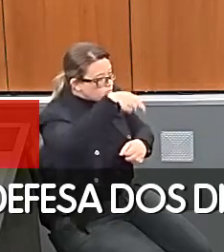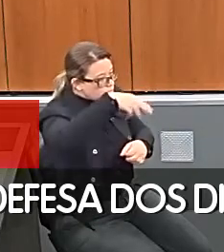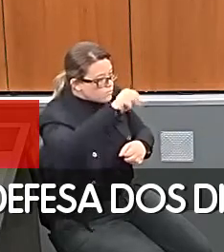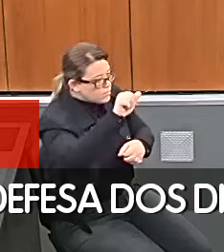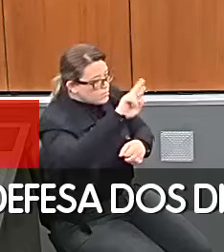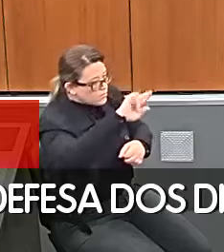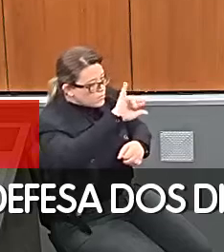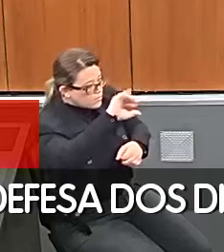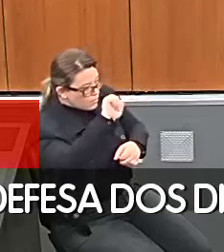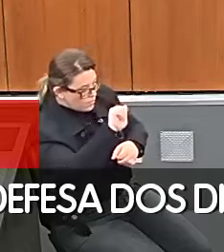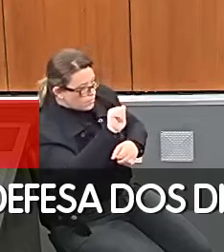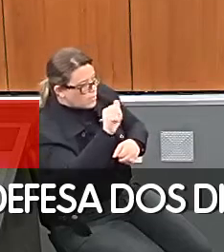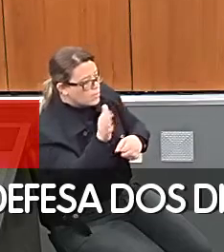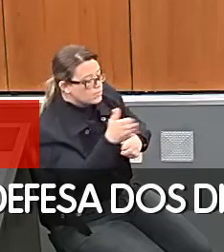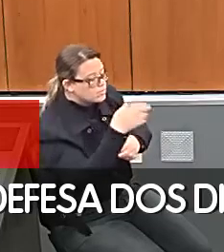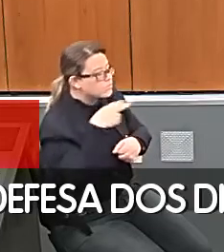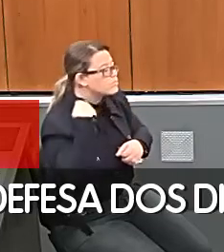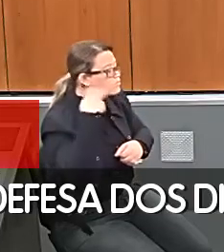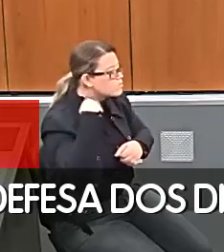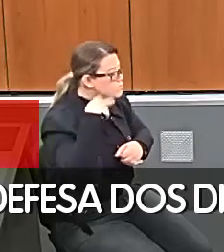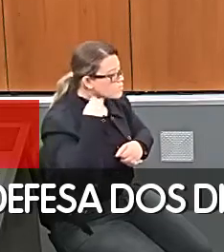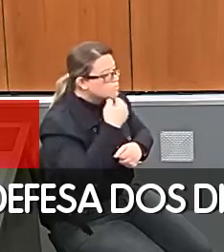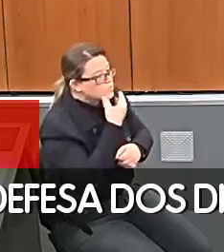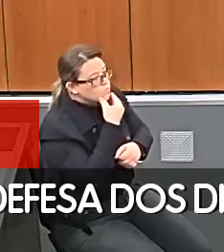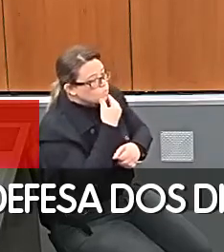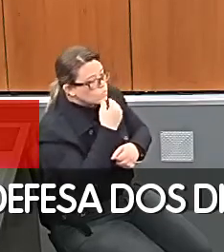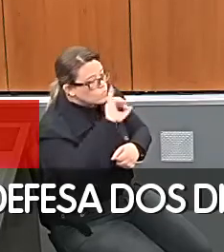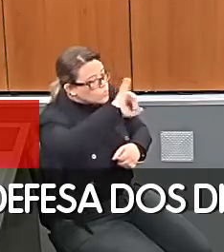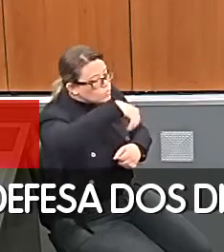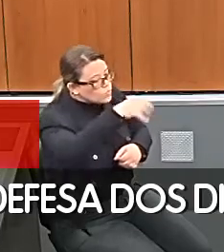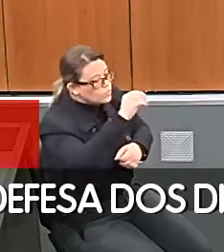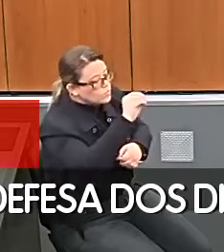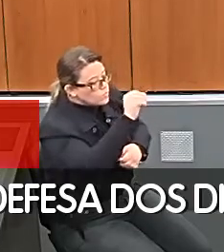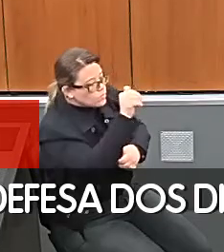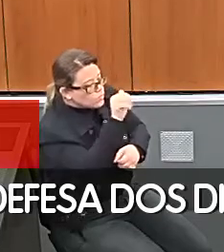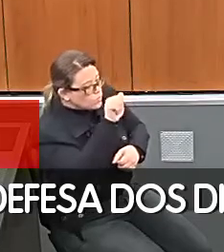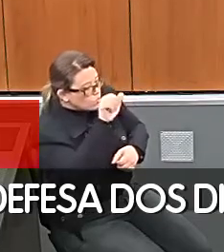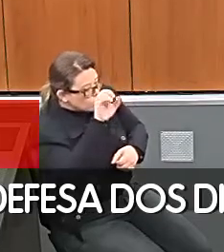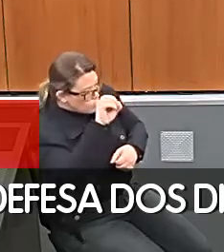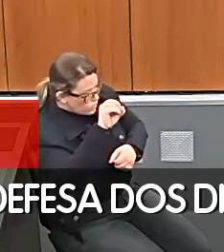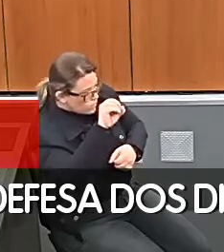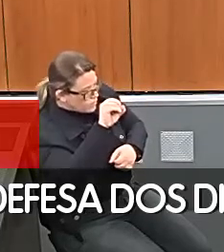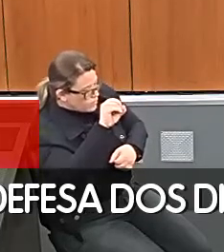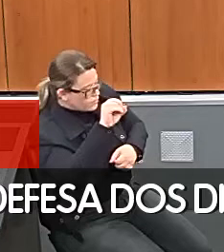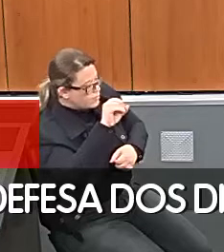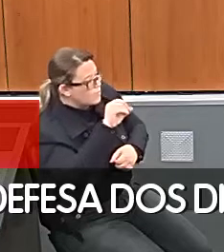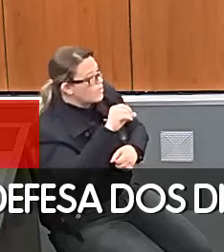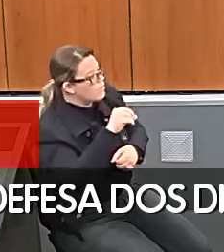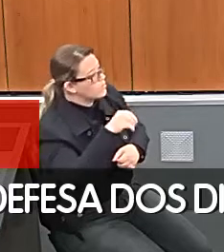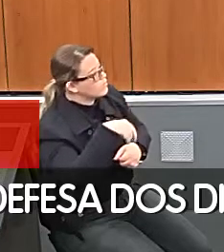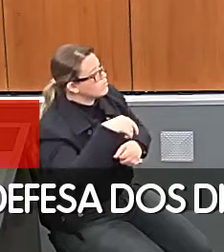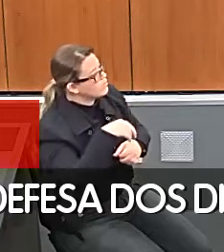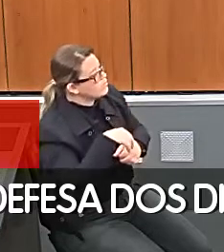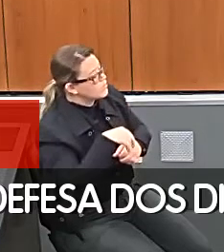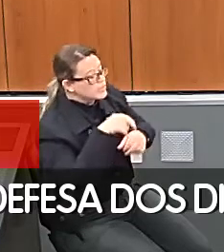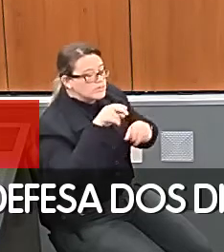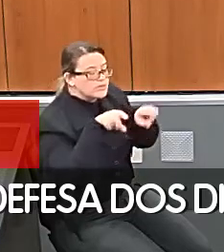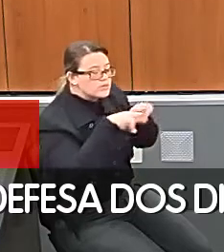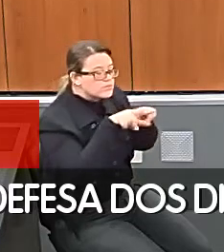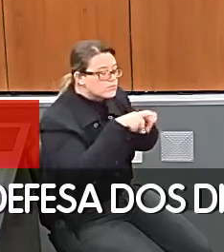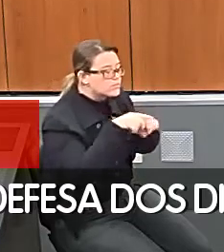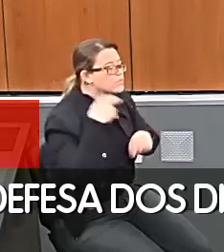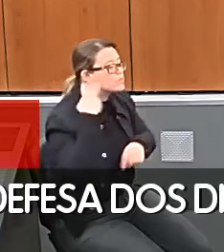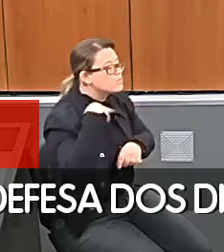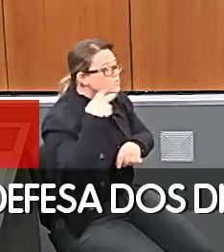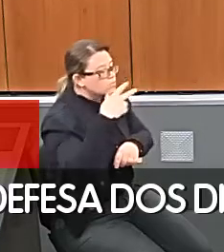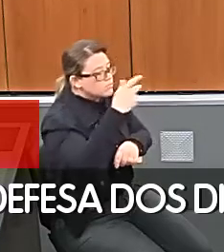vereador João Pedro, à esquerda dela, à direita dela. Aqui, ainda à esquerda, o vereador Paulo